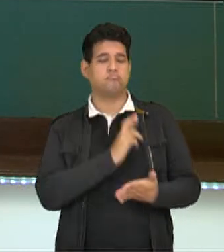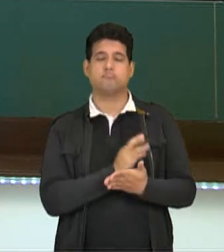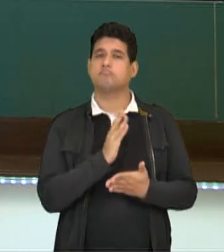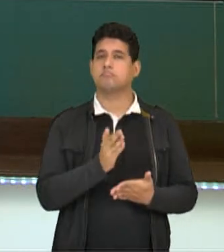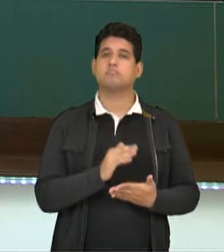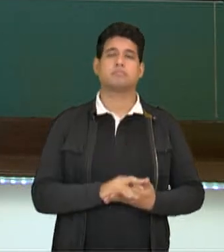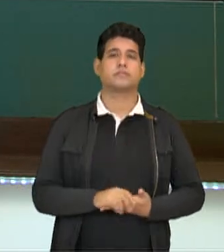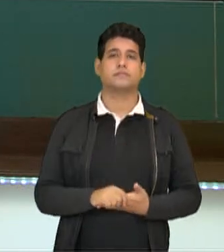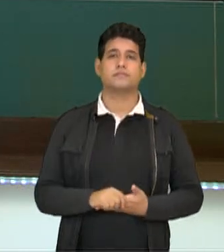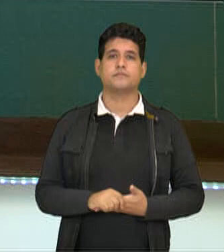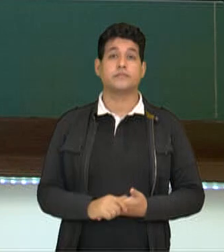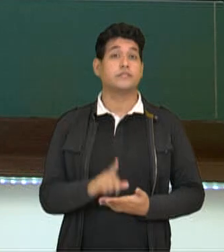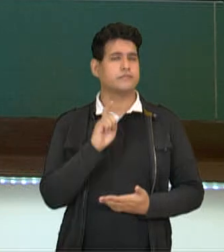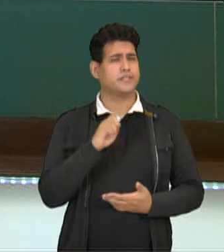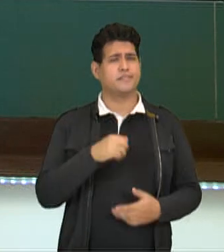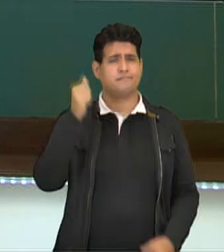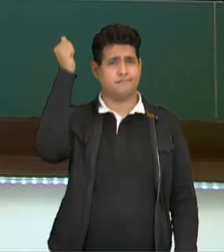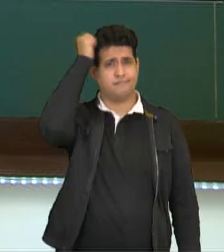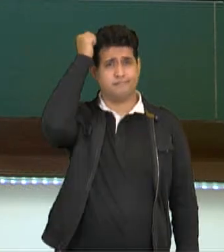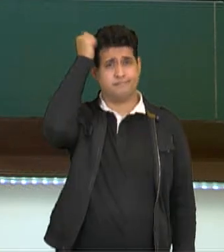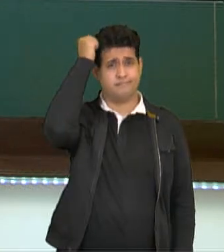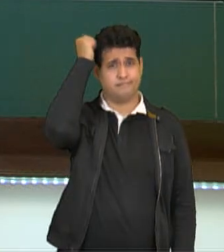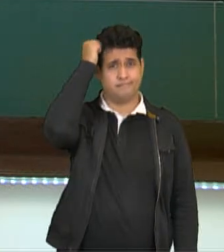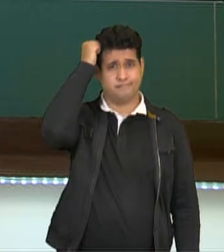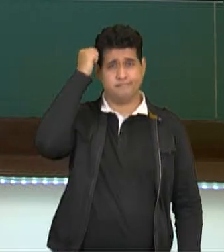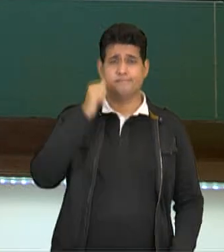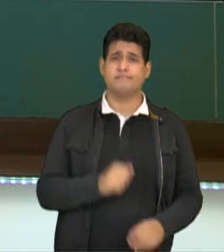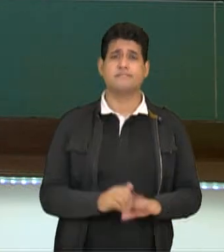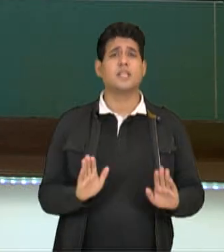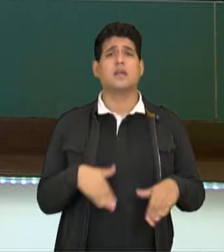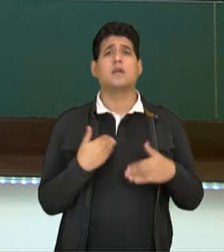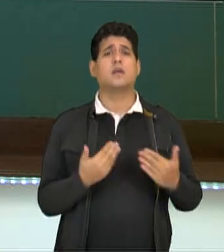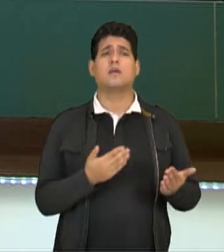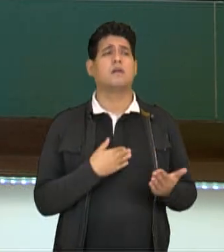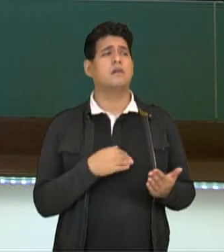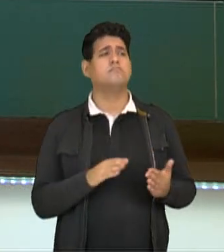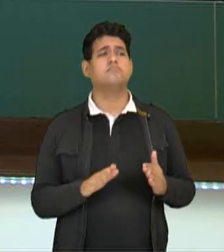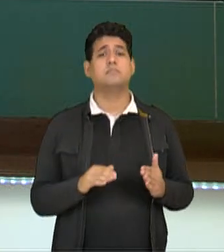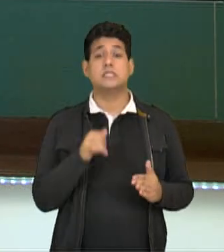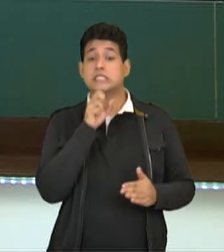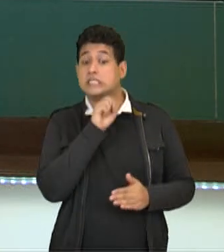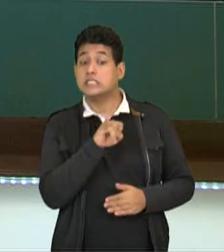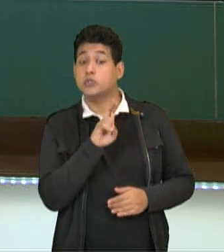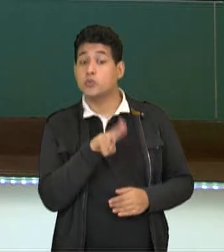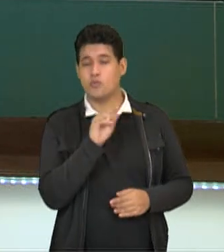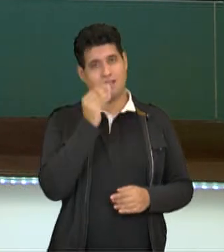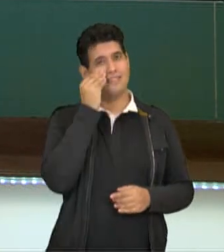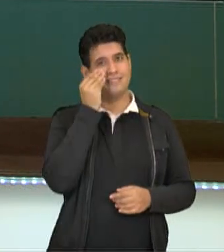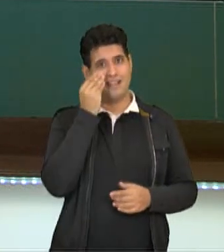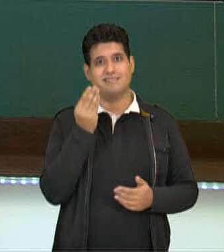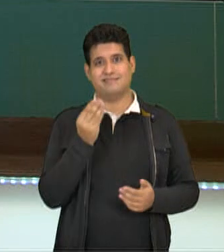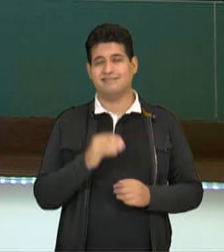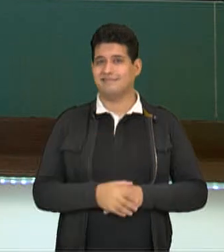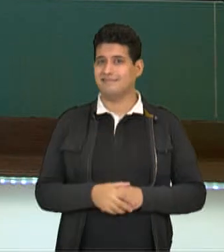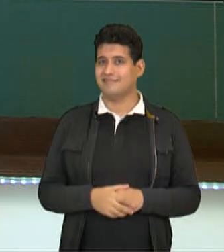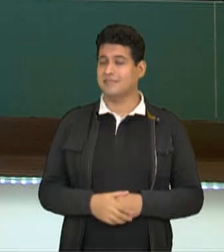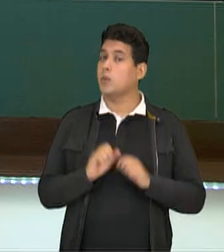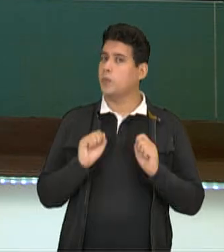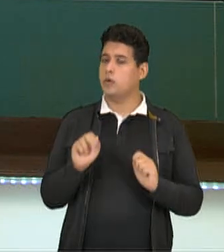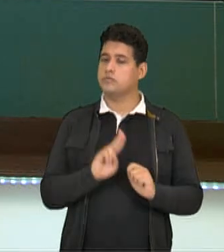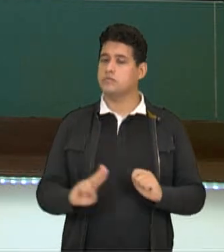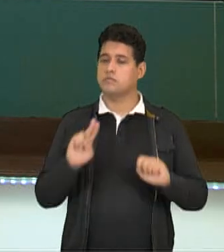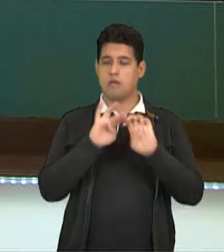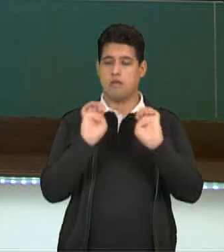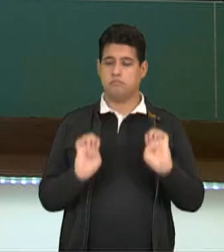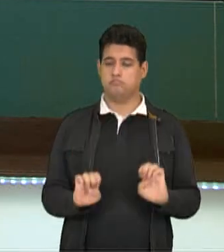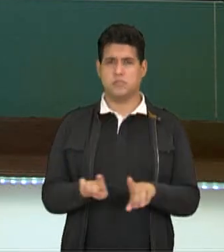resultado. Você vai se arrepender. E qual é a condição? Se você nunca tentar. Tá? Posso usar essa estrutura